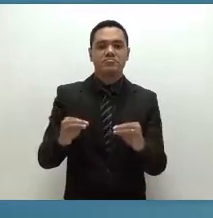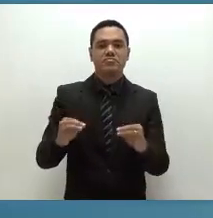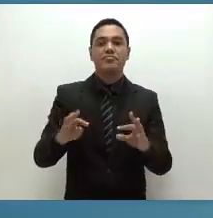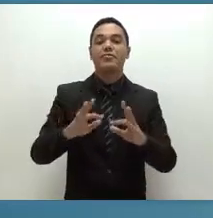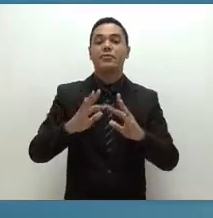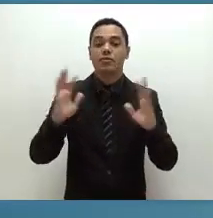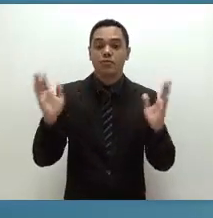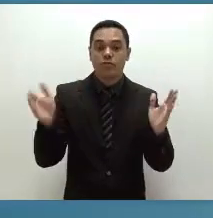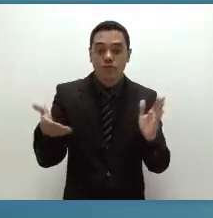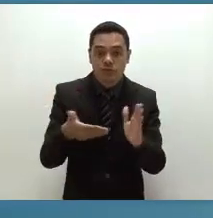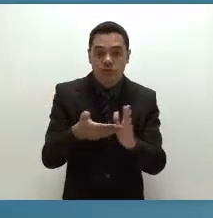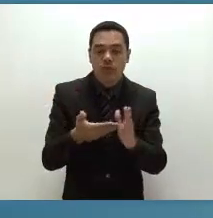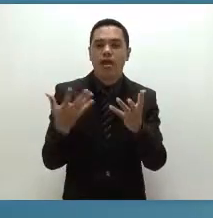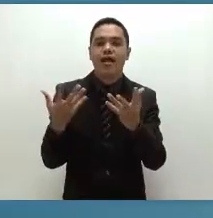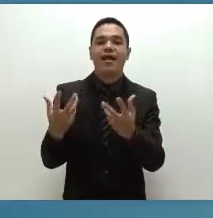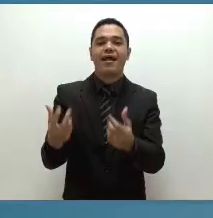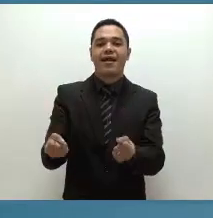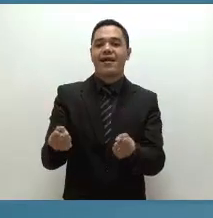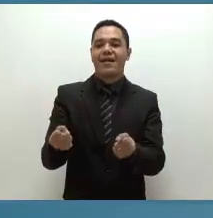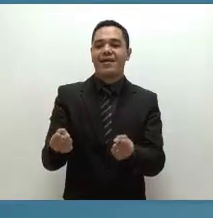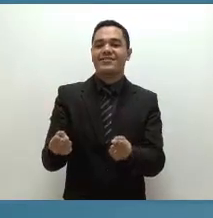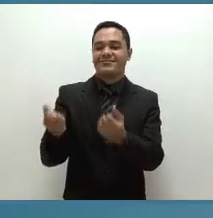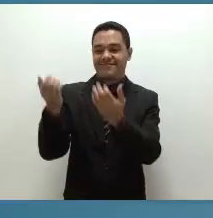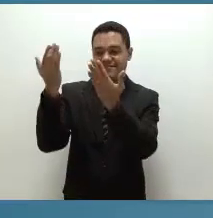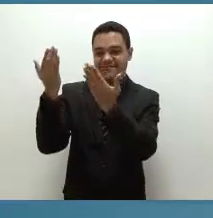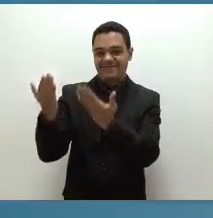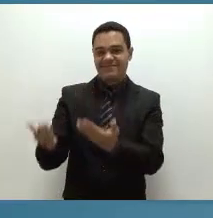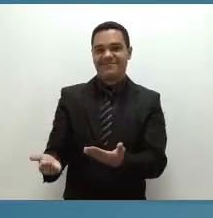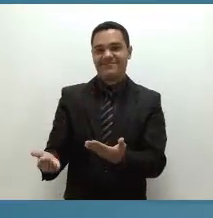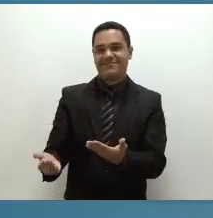acatamento da sugestão,